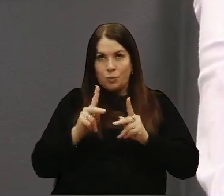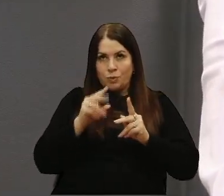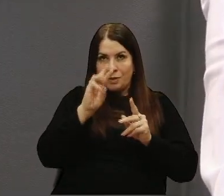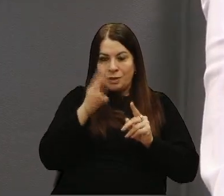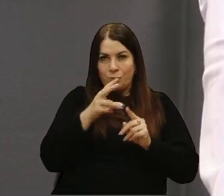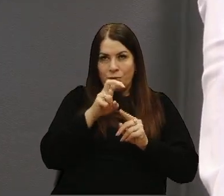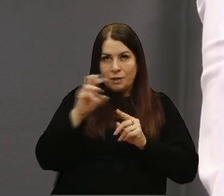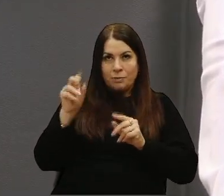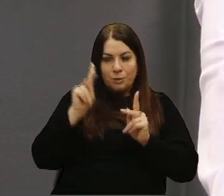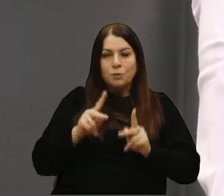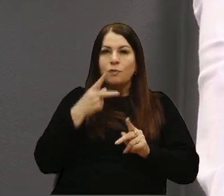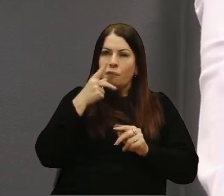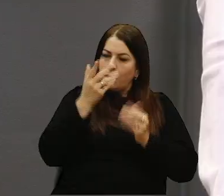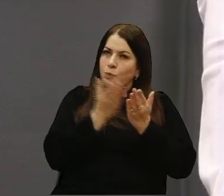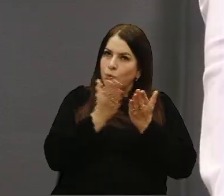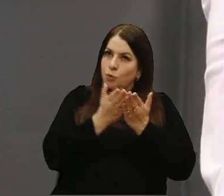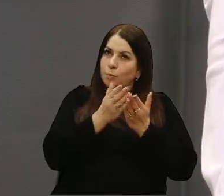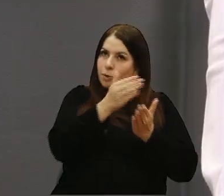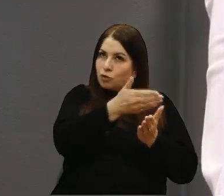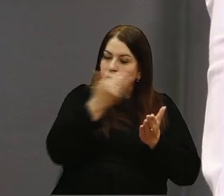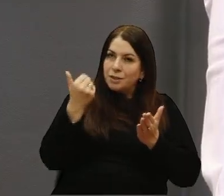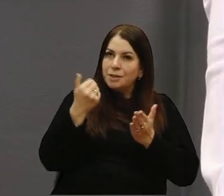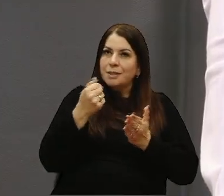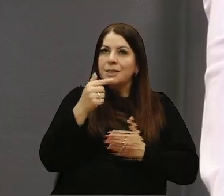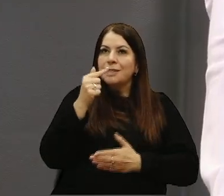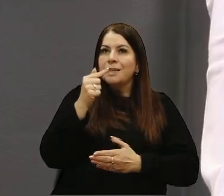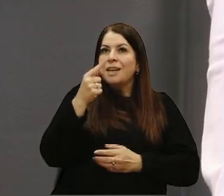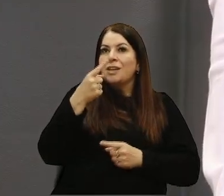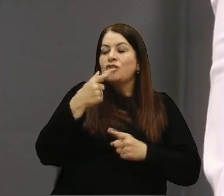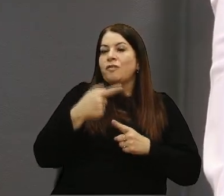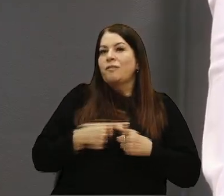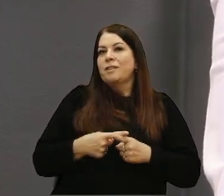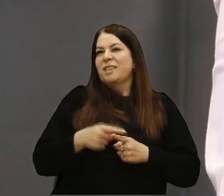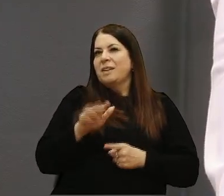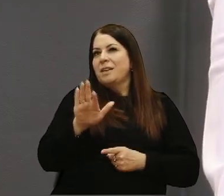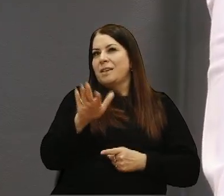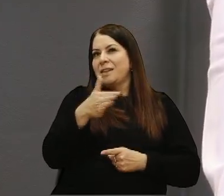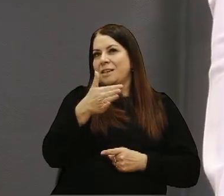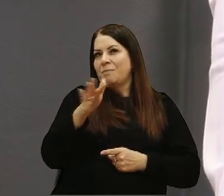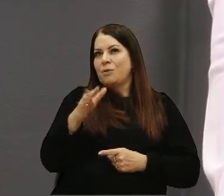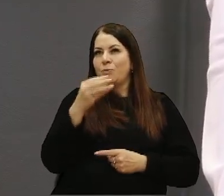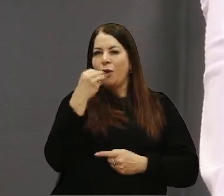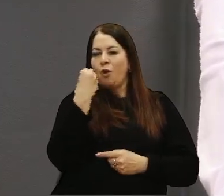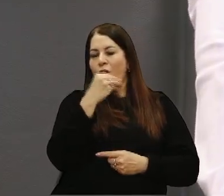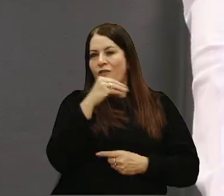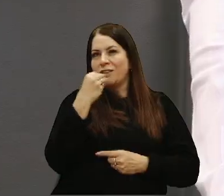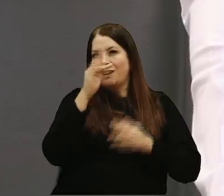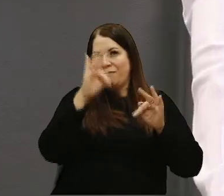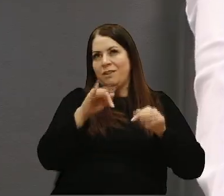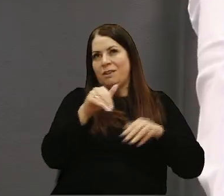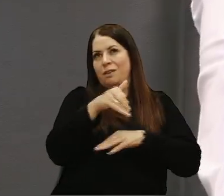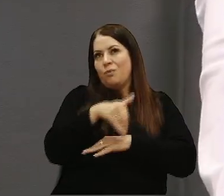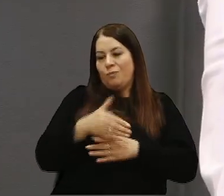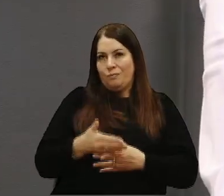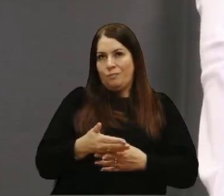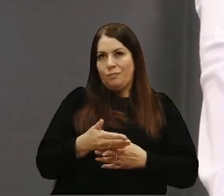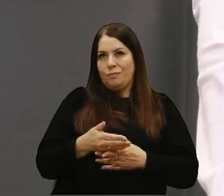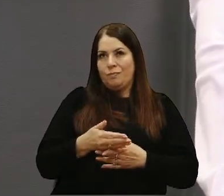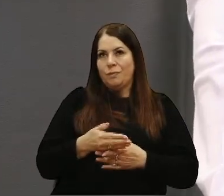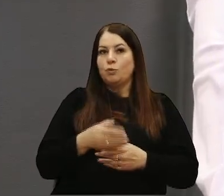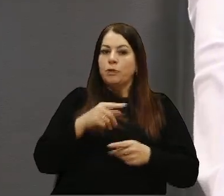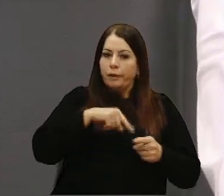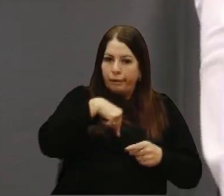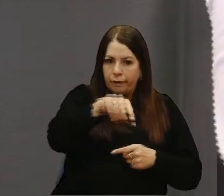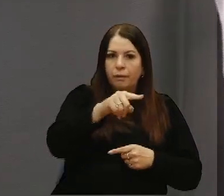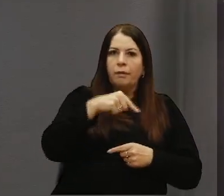no estudo dele, ele fala que para tu tirar ele são 7 vezes a média que tu leva para convencer ele a sair da rua. Então a FAS deve visitar o cara 7